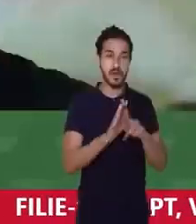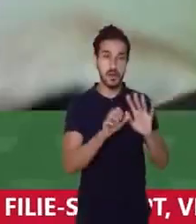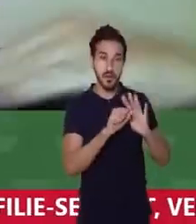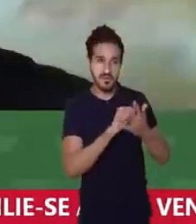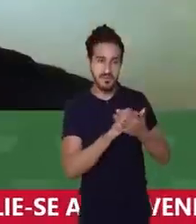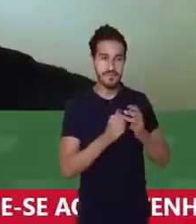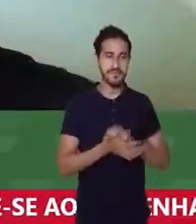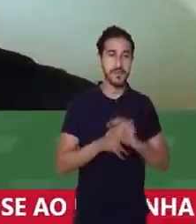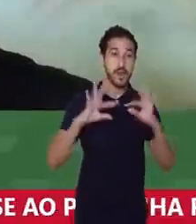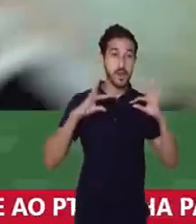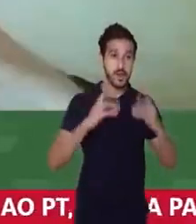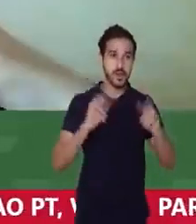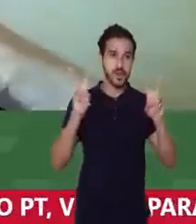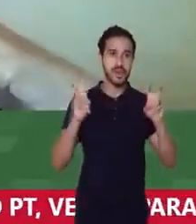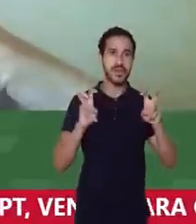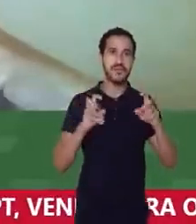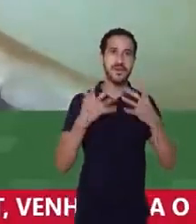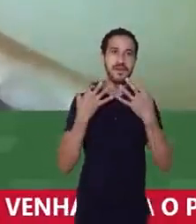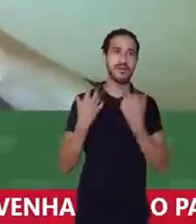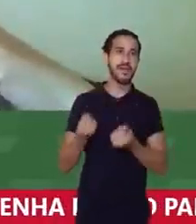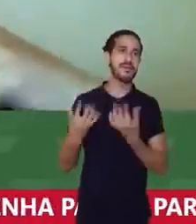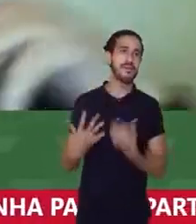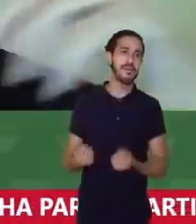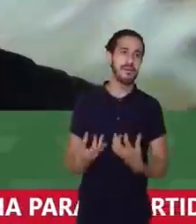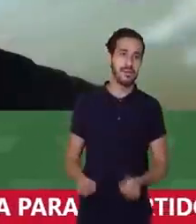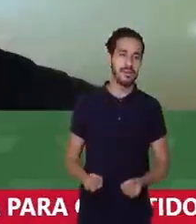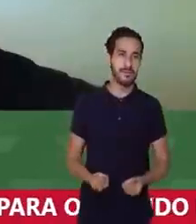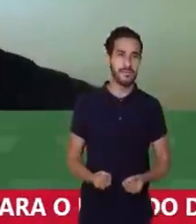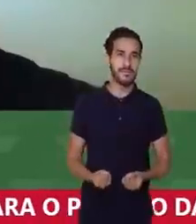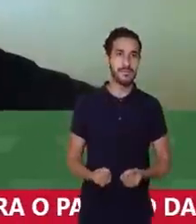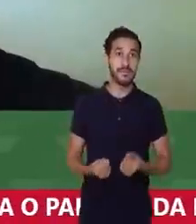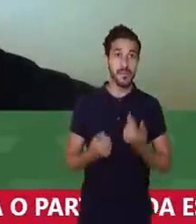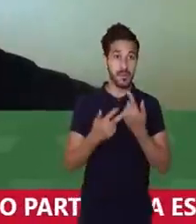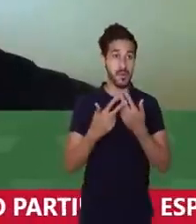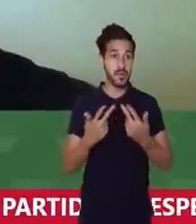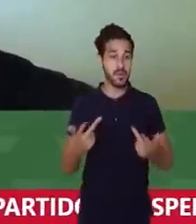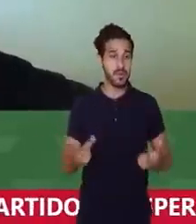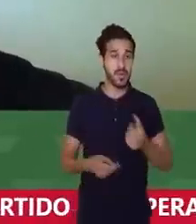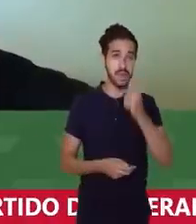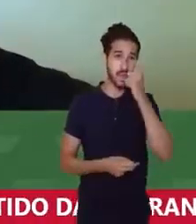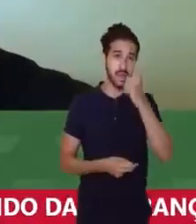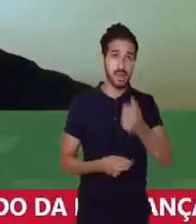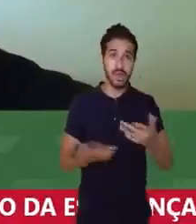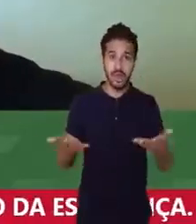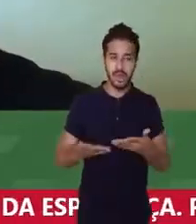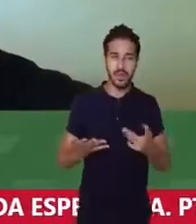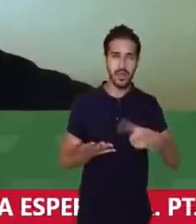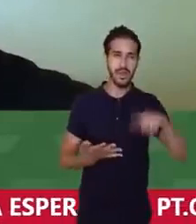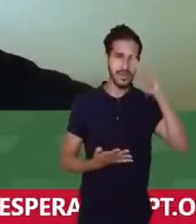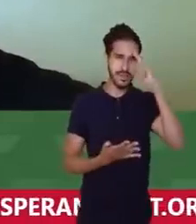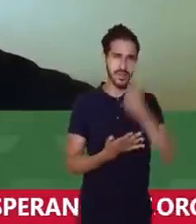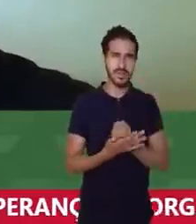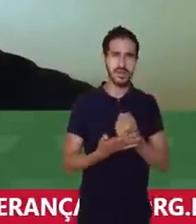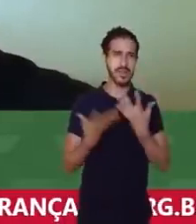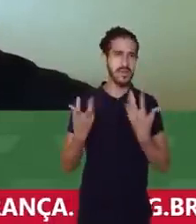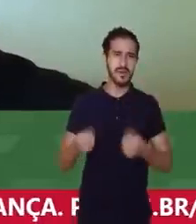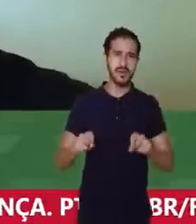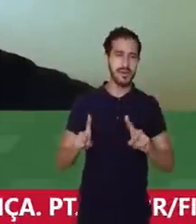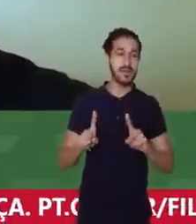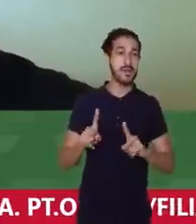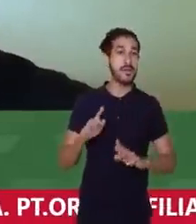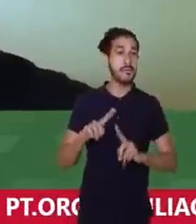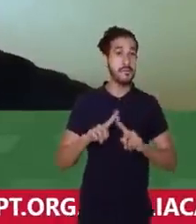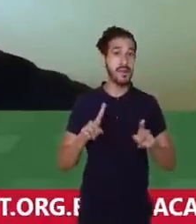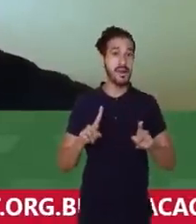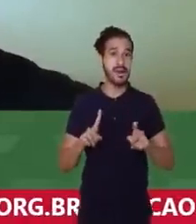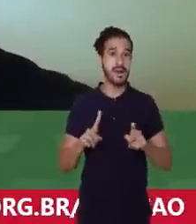pandemia, tudo isso engoliam. E é algo interessante que agora resolveram que não vão engolir mais, mas